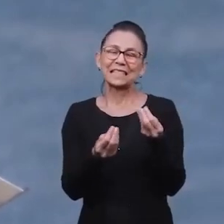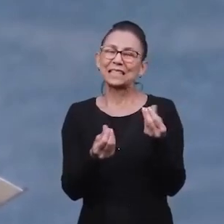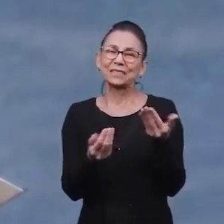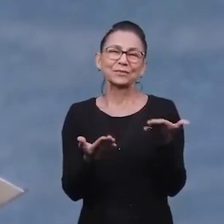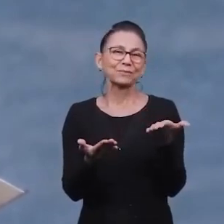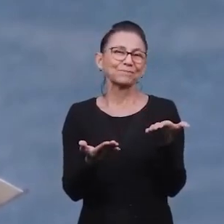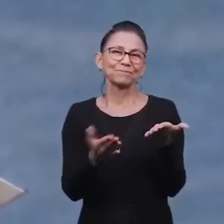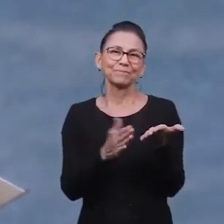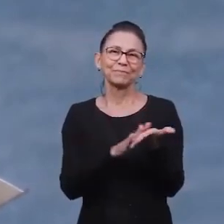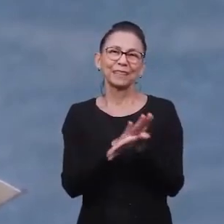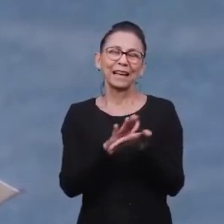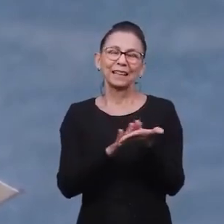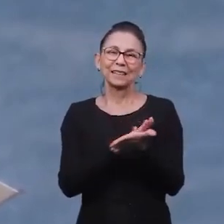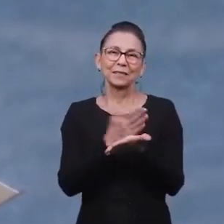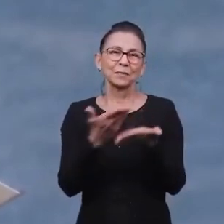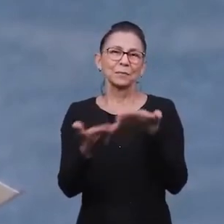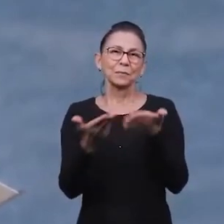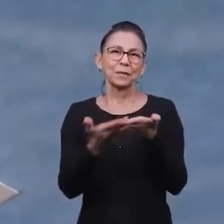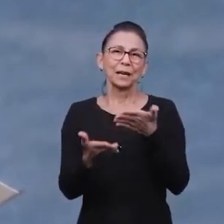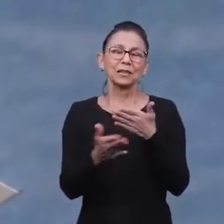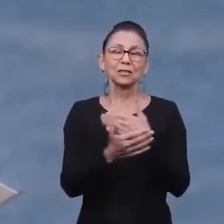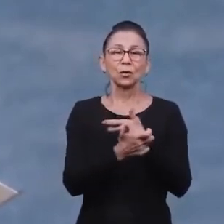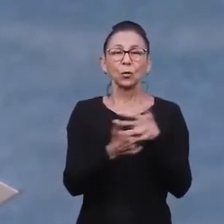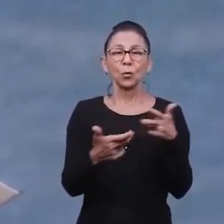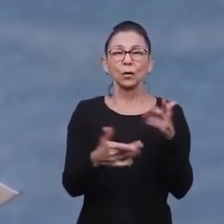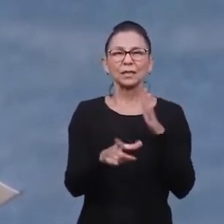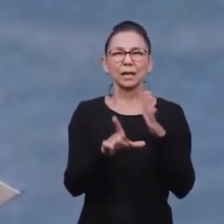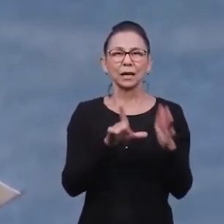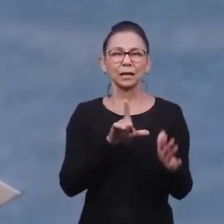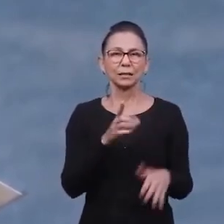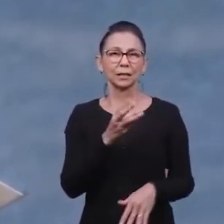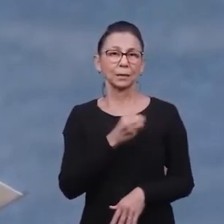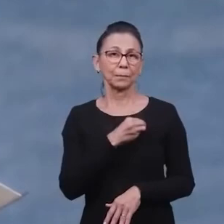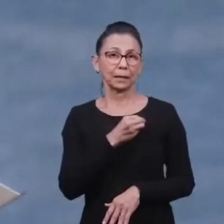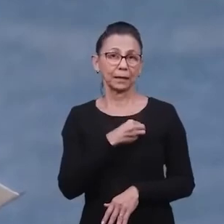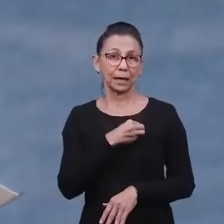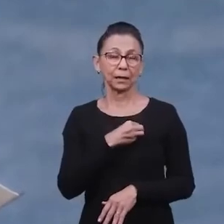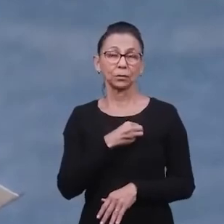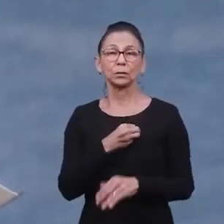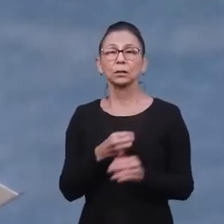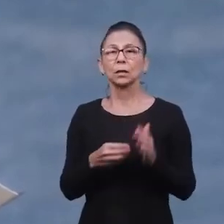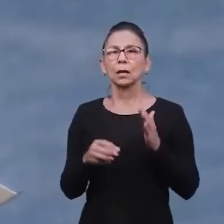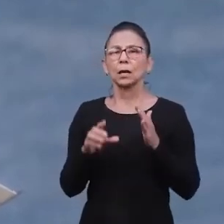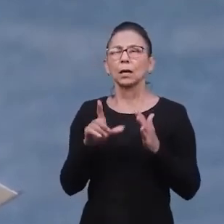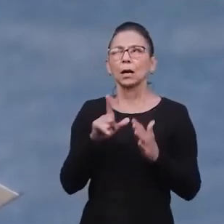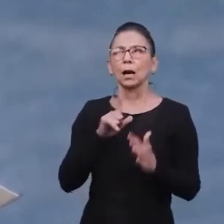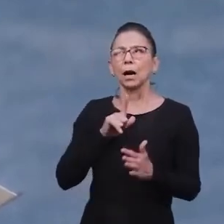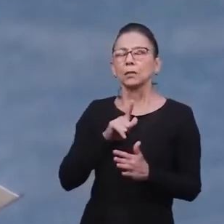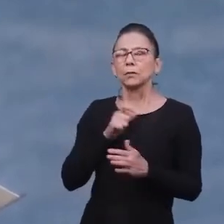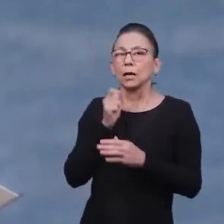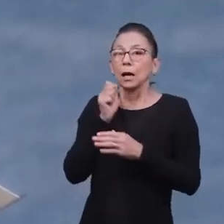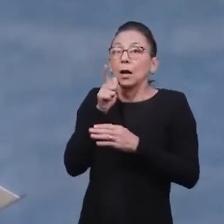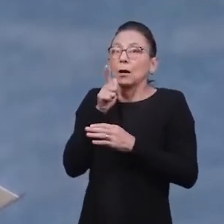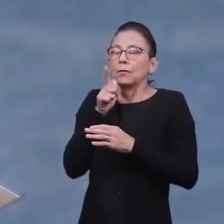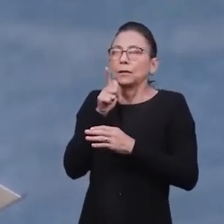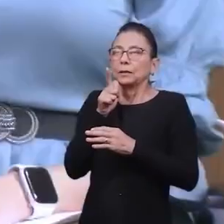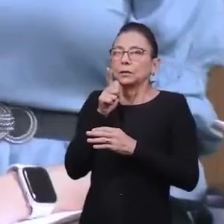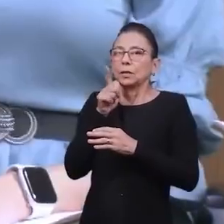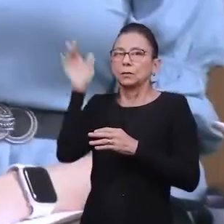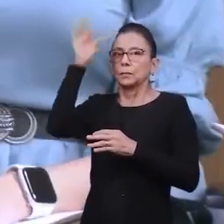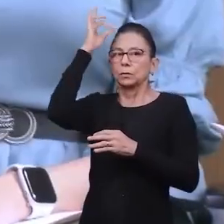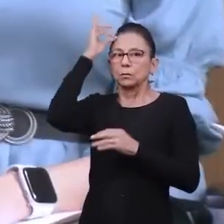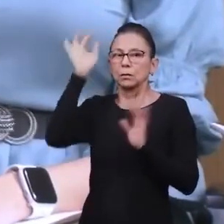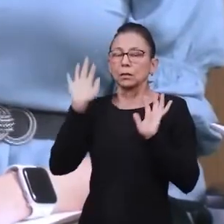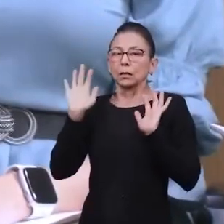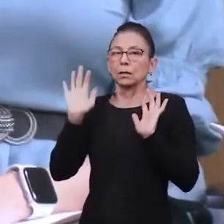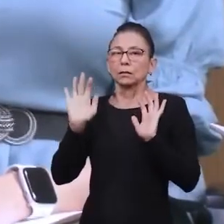totalmente insensível e aquilo que para o homem antes era pecado, antes ofendia a santidade de Deus, ele diz, não, isso não tem nada a ver, isso é